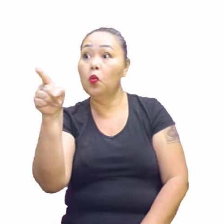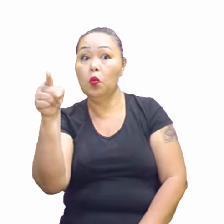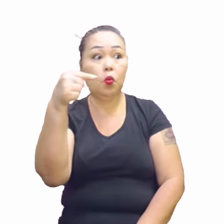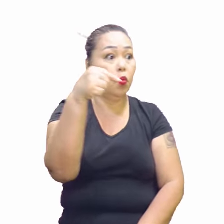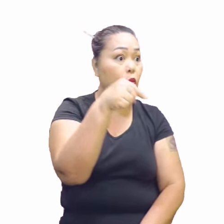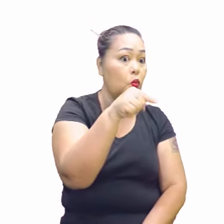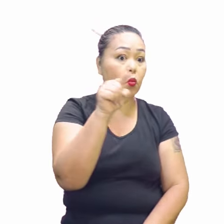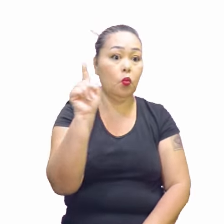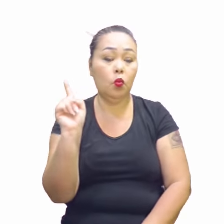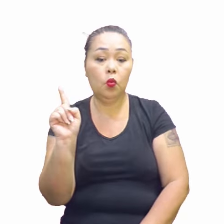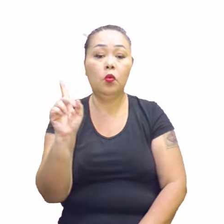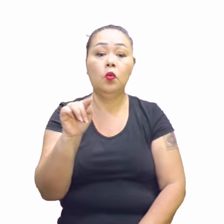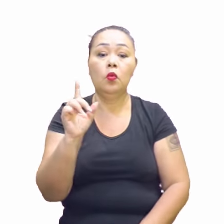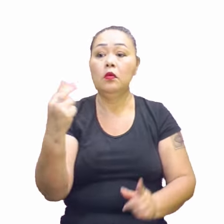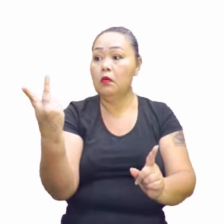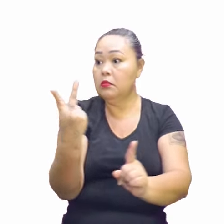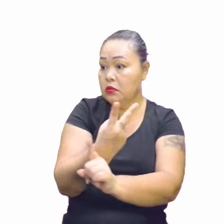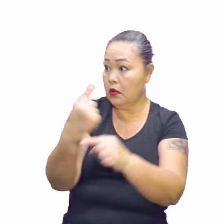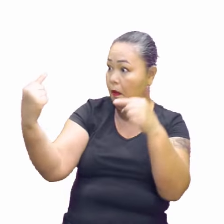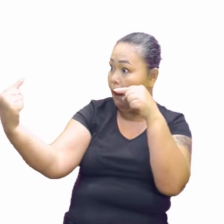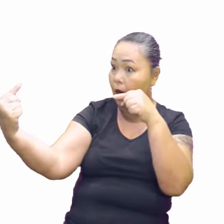outro. Beleza? Então, quando